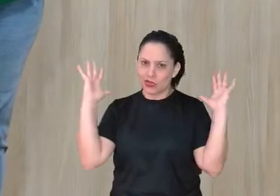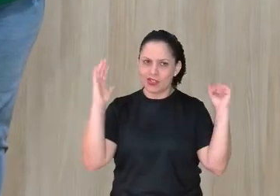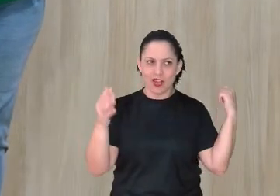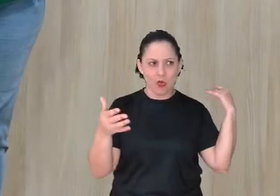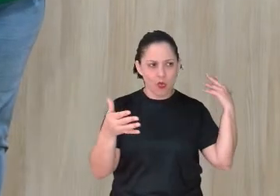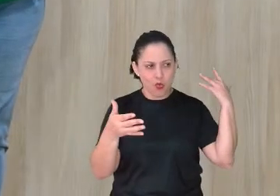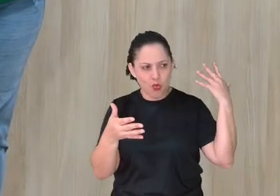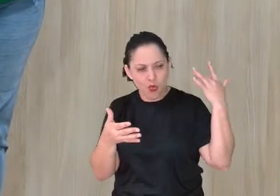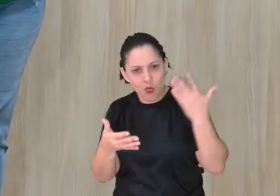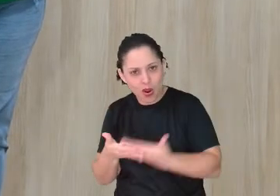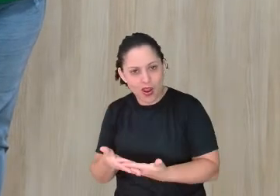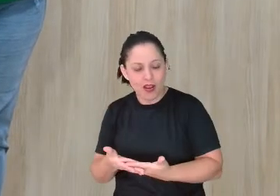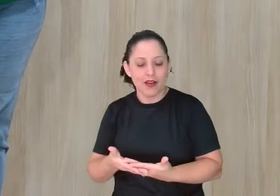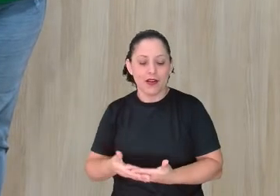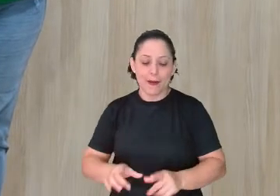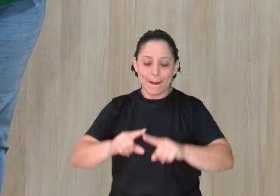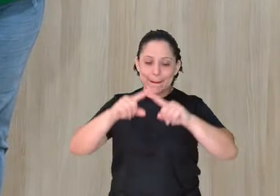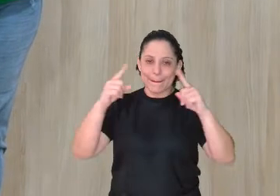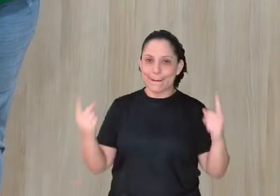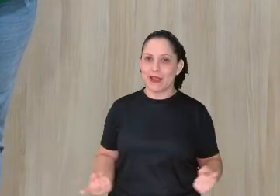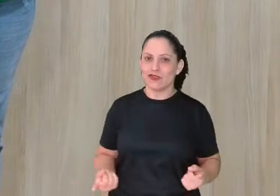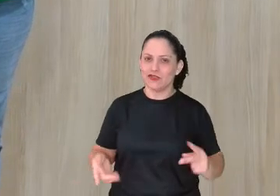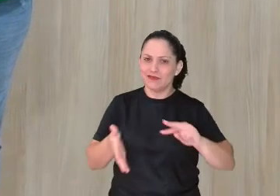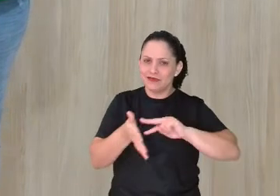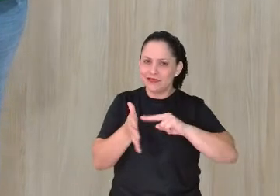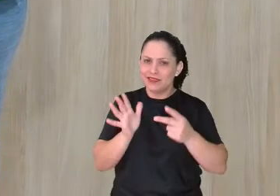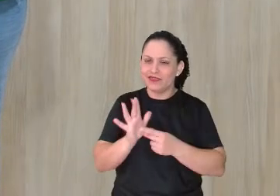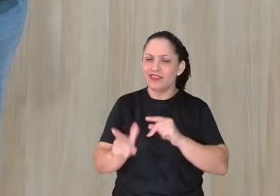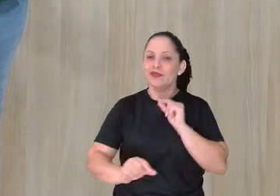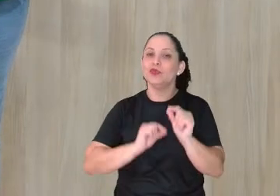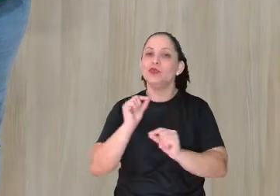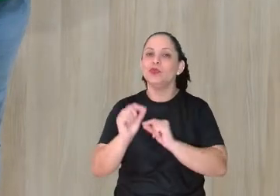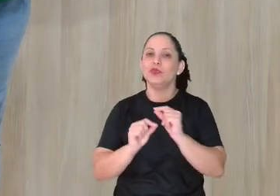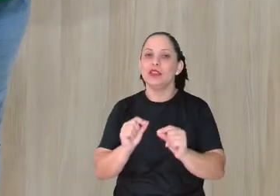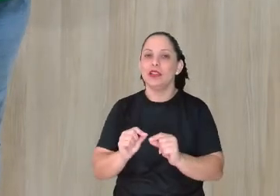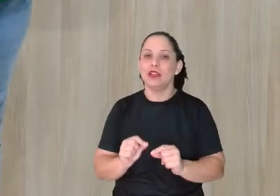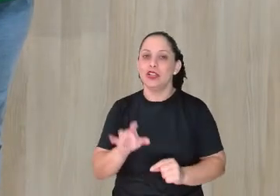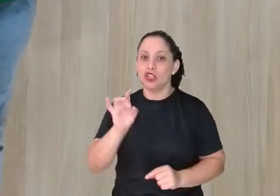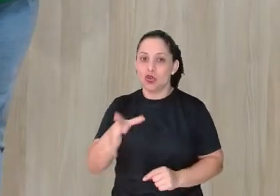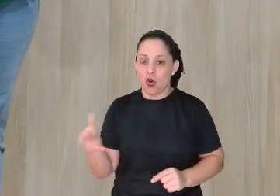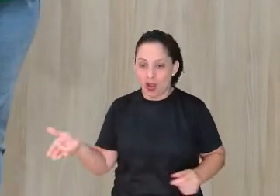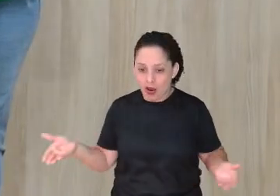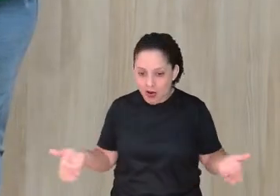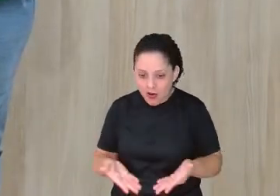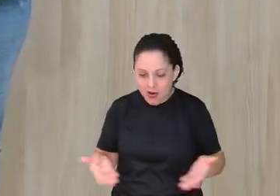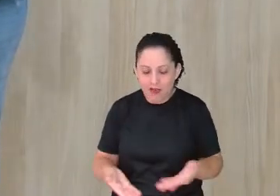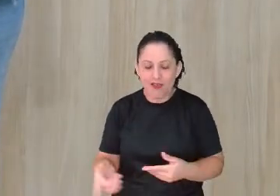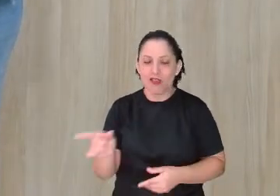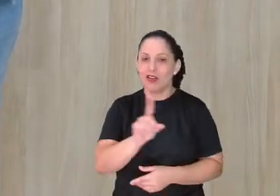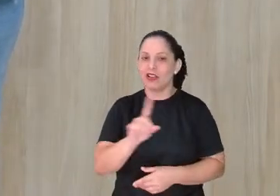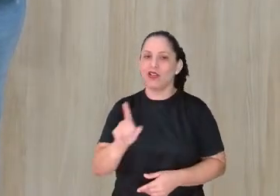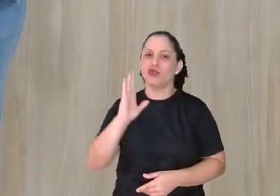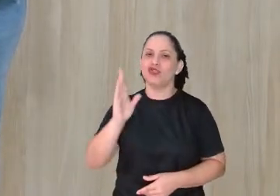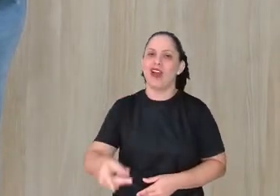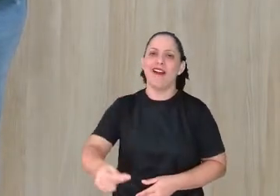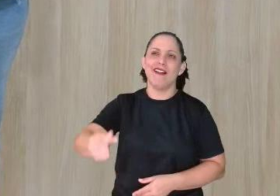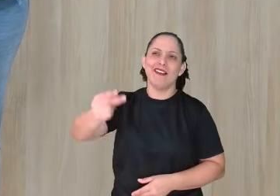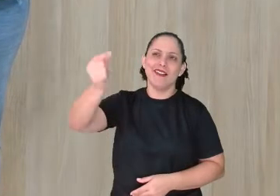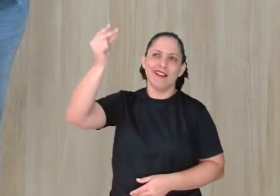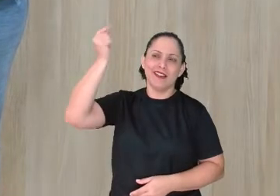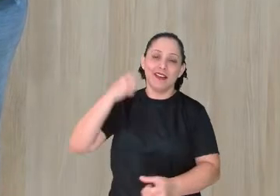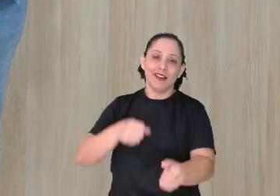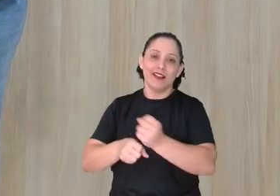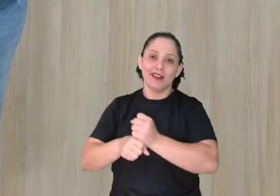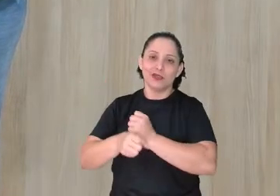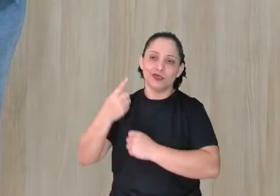recente, mas não é uma coisa que se fale tão recentemente, né? Sim. Isso já vem sendo alertado, né? Exato.